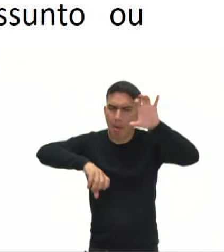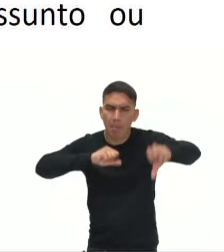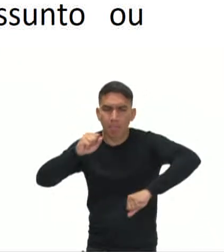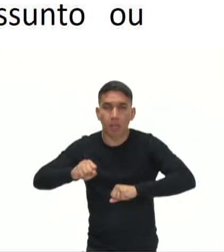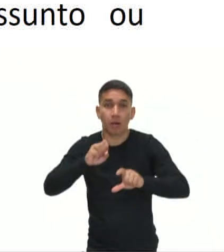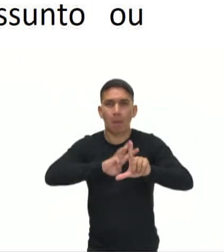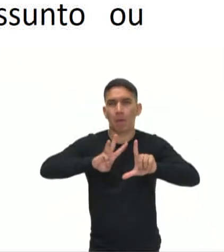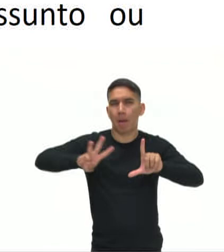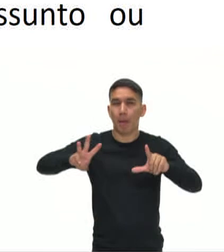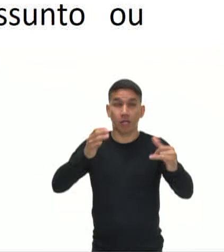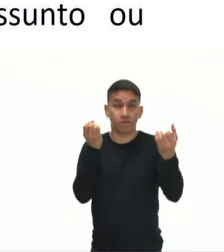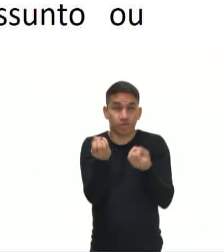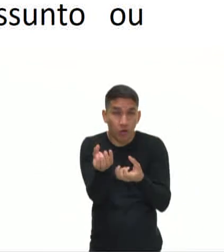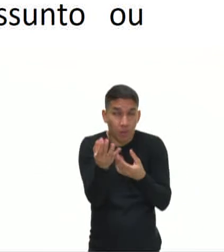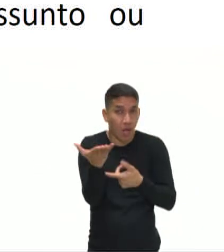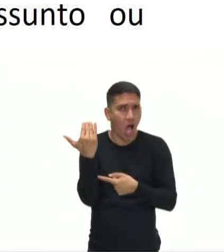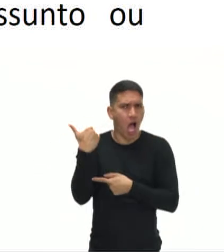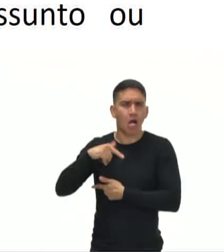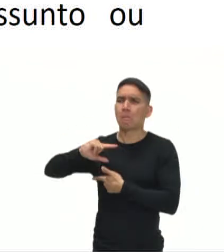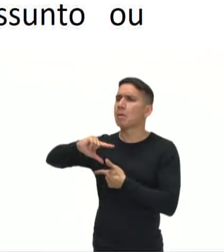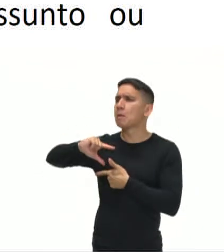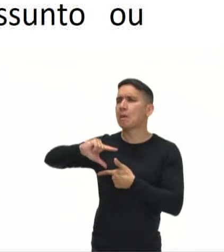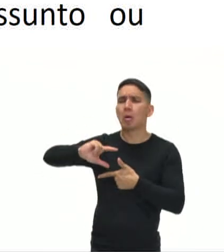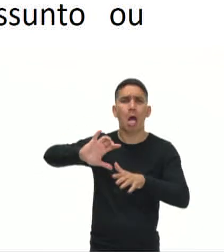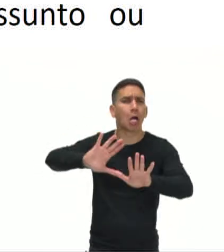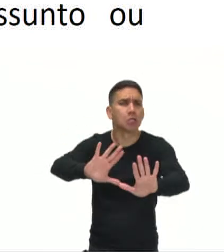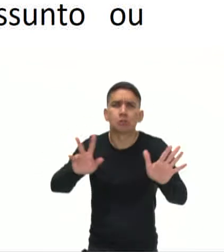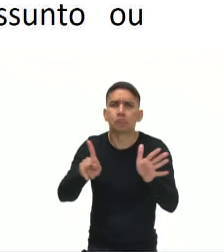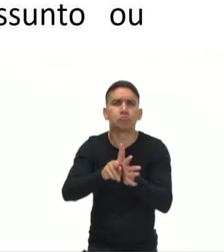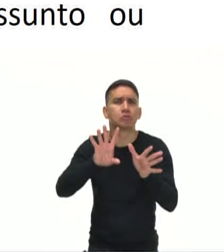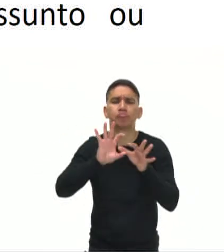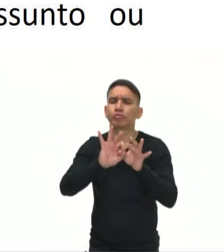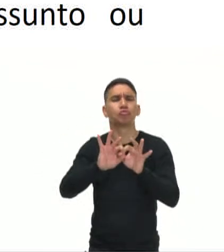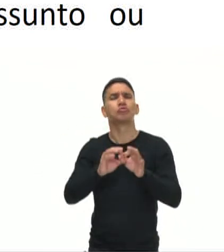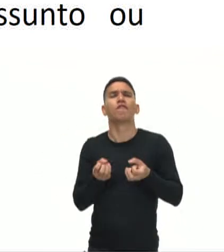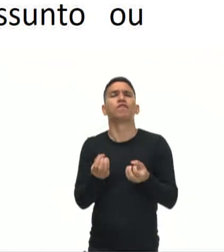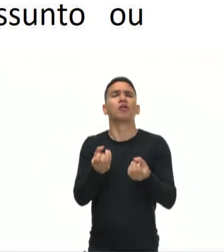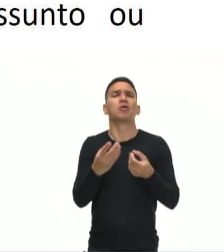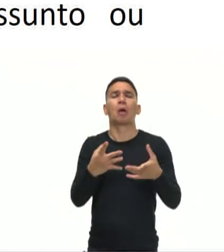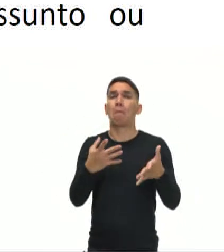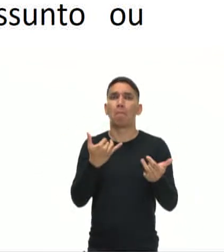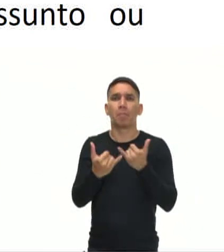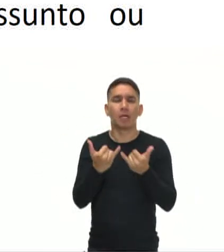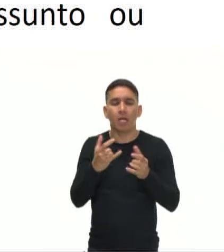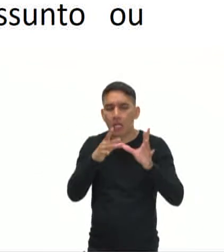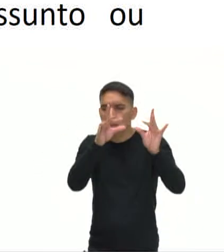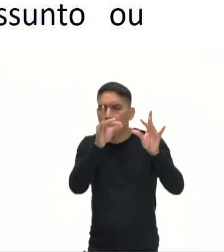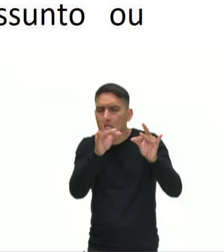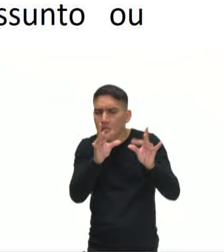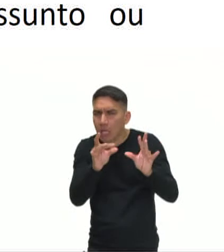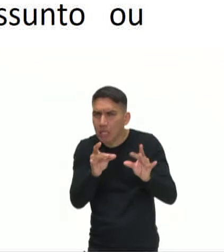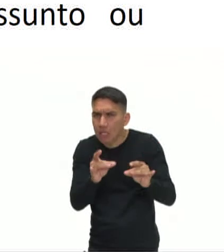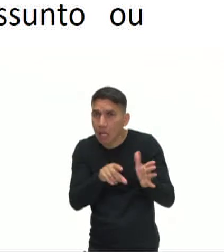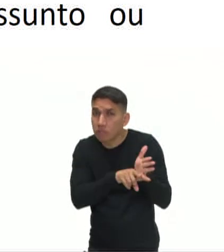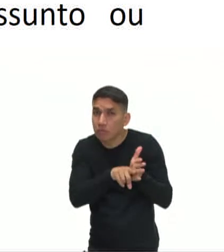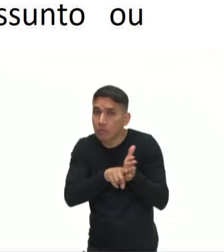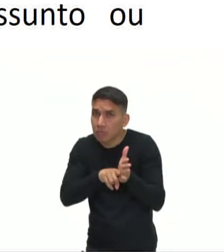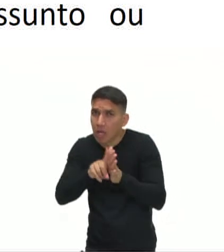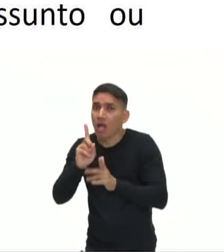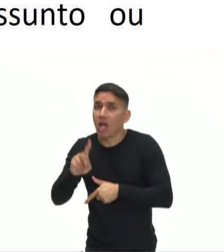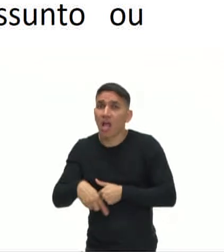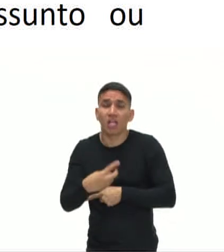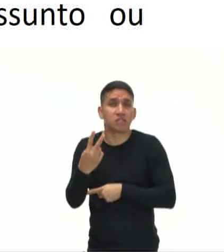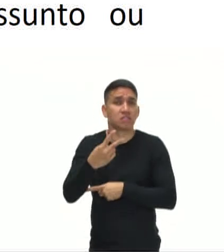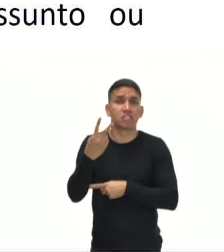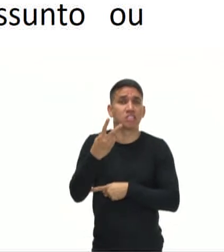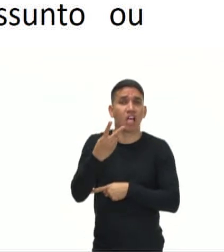de notícia, antes tradicionais fontes de informação, foram descritos no estudo como fontes